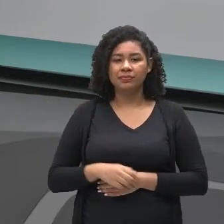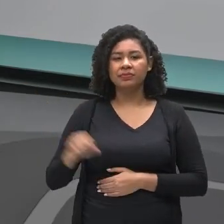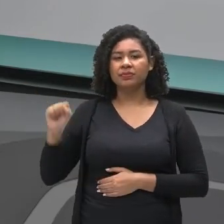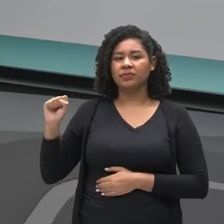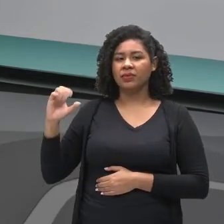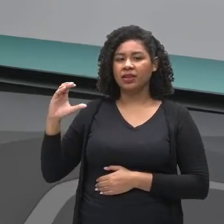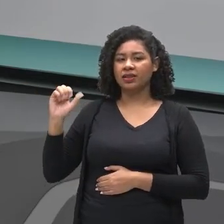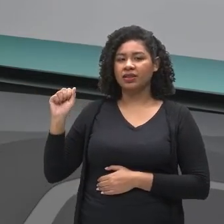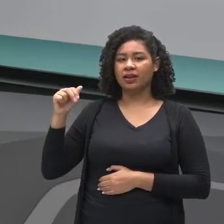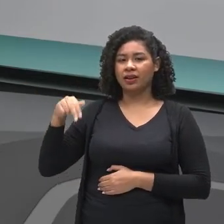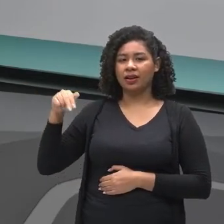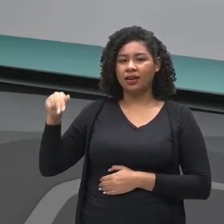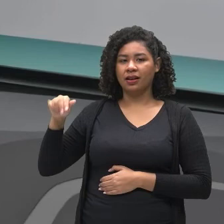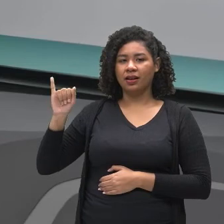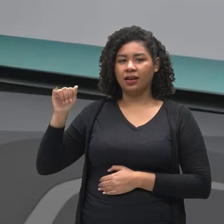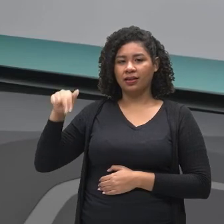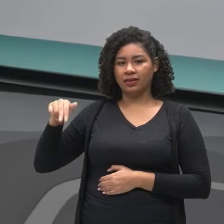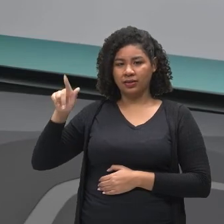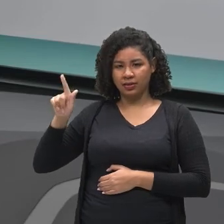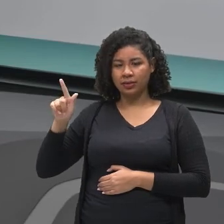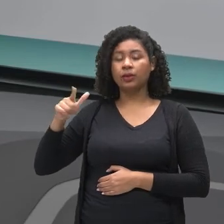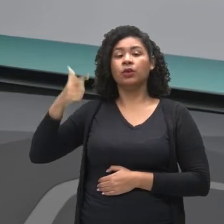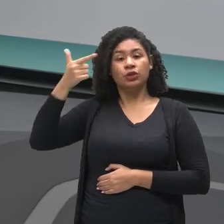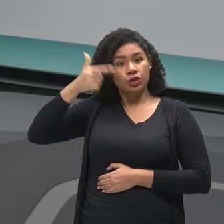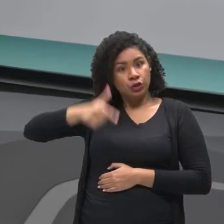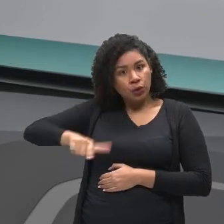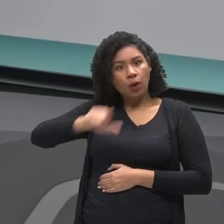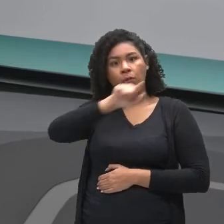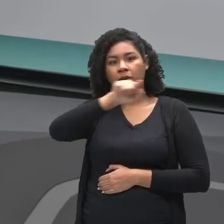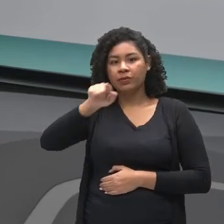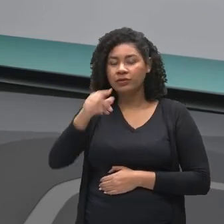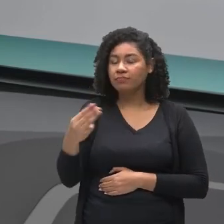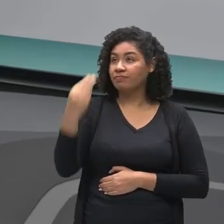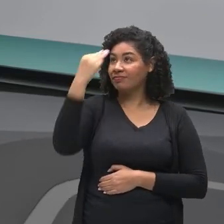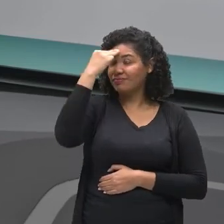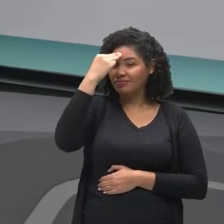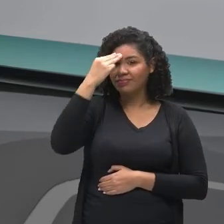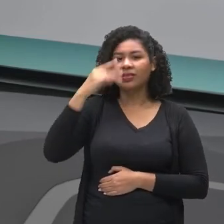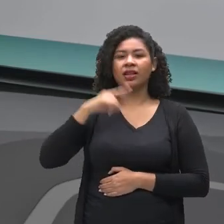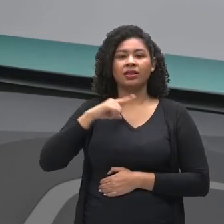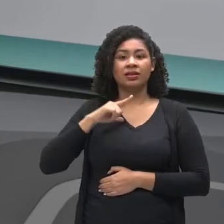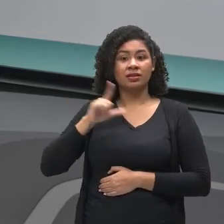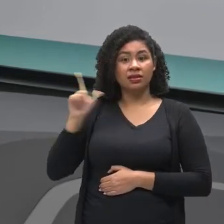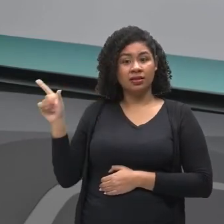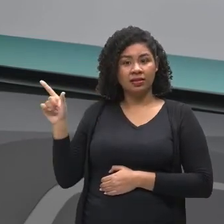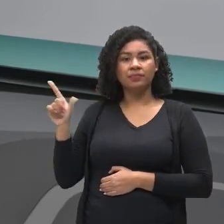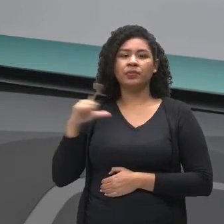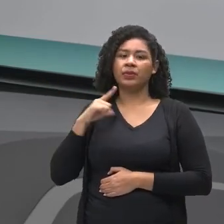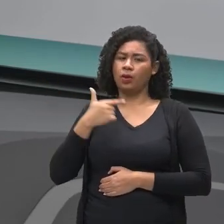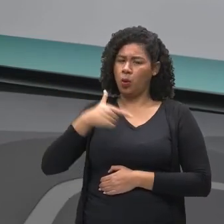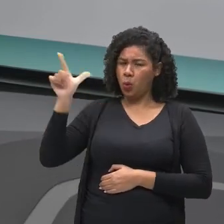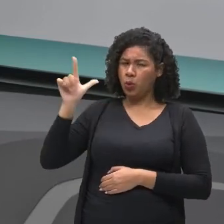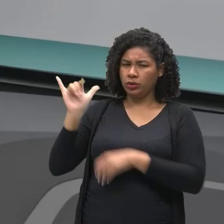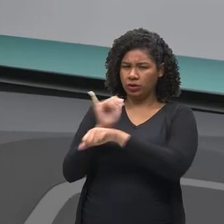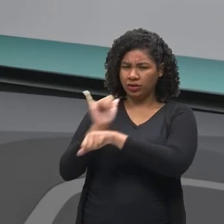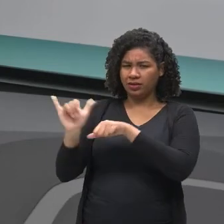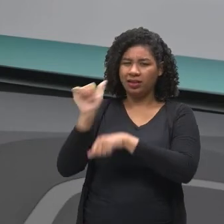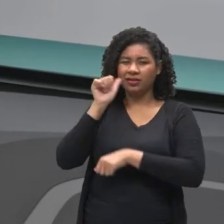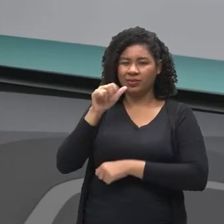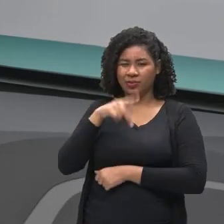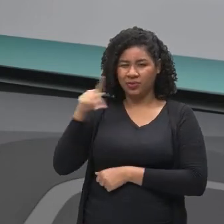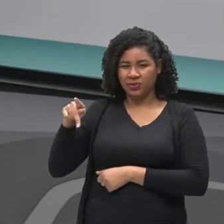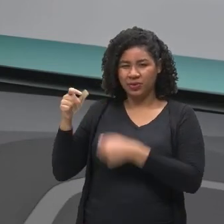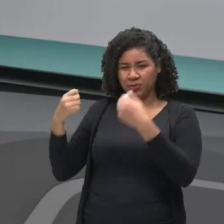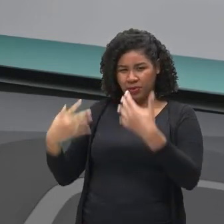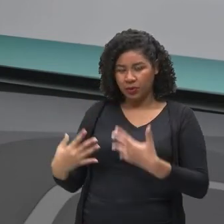scanning, mais uma vez reforçando para vocês a diferença dele. Enquanto o skimming, ele me ajuda a tirar